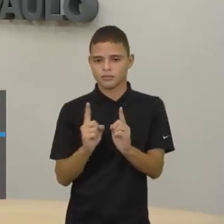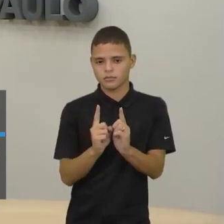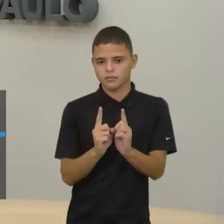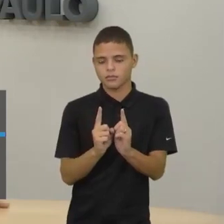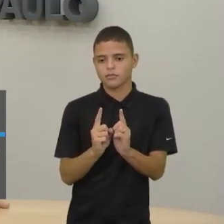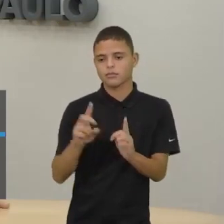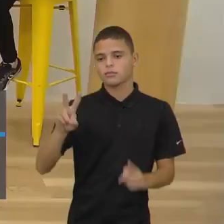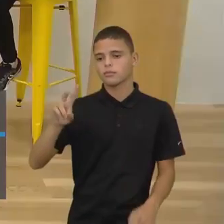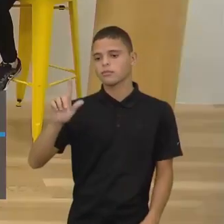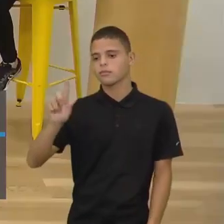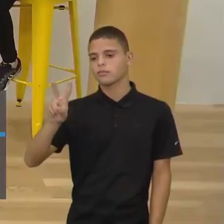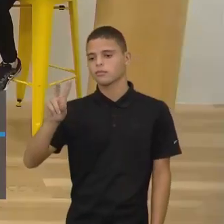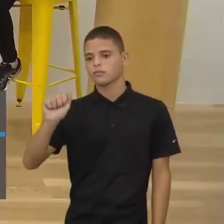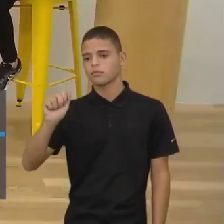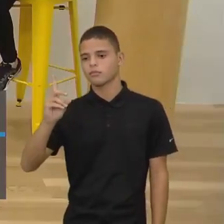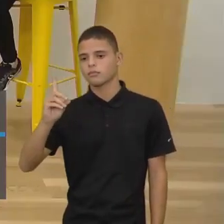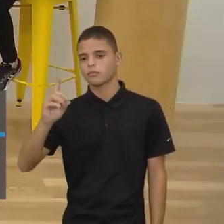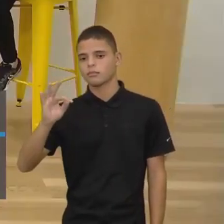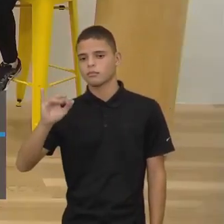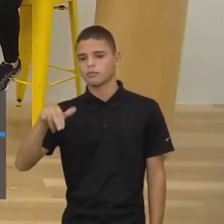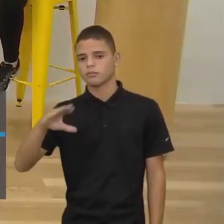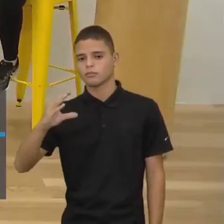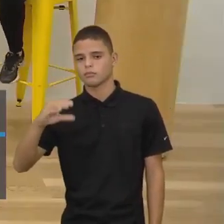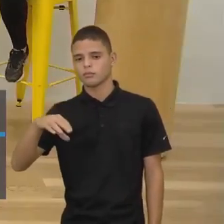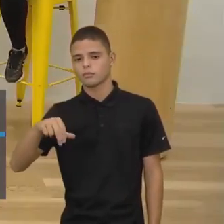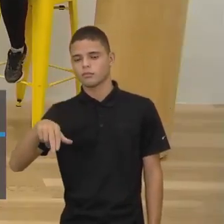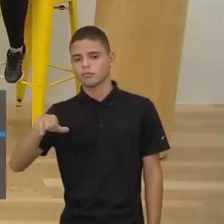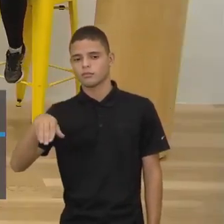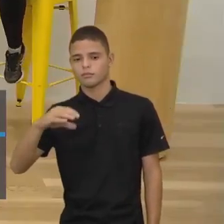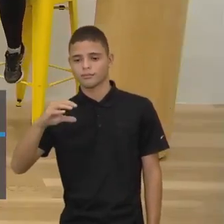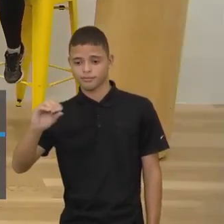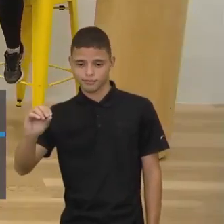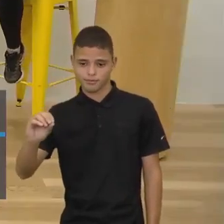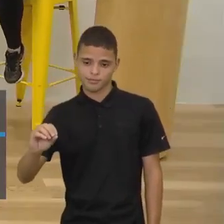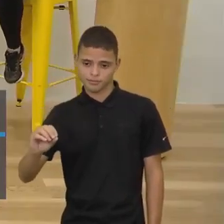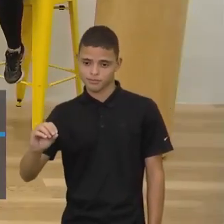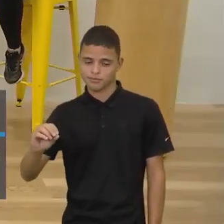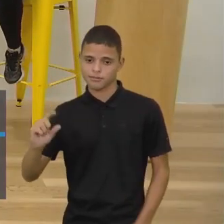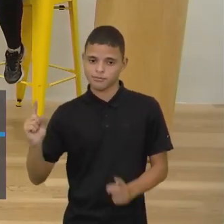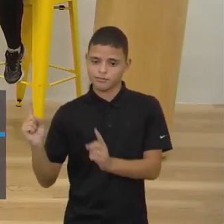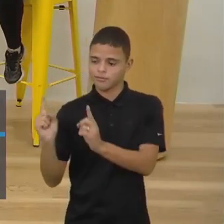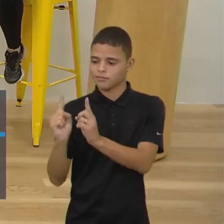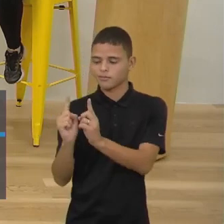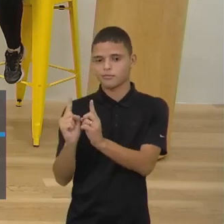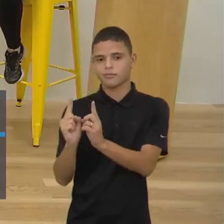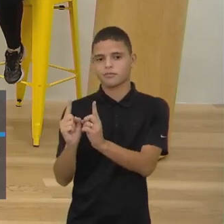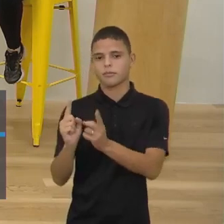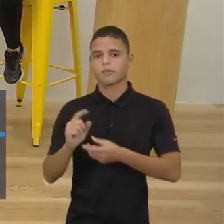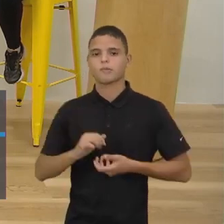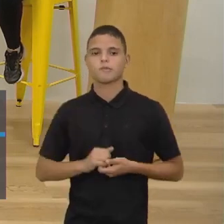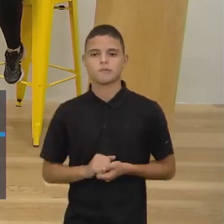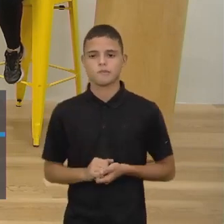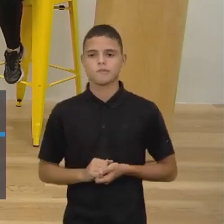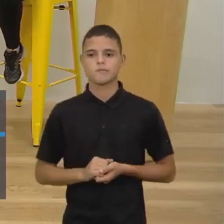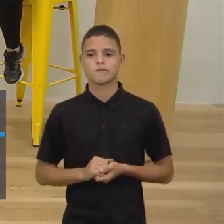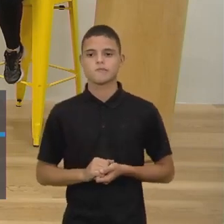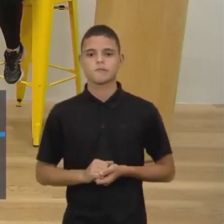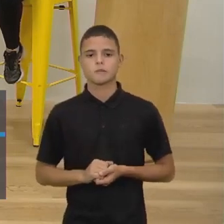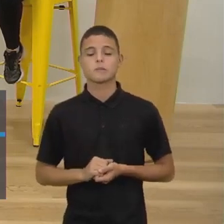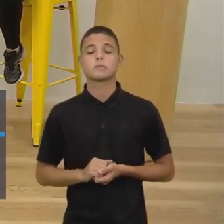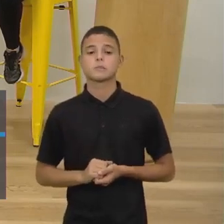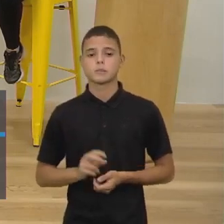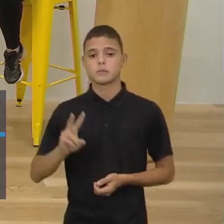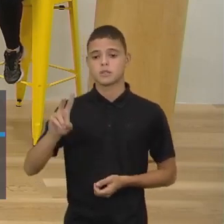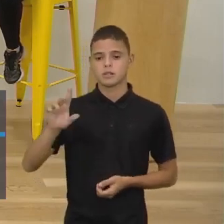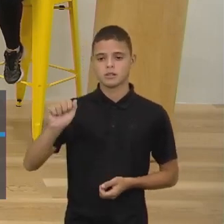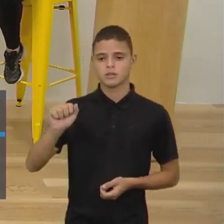o Vaticano. É, isso eu não sabia. É meio quilômetro quadrado, porque o Vaticano é um país tem território, é país. Olha. Então,